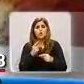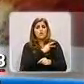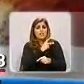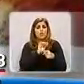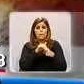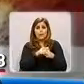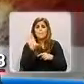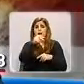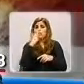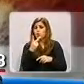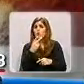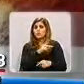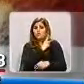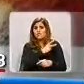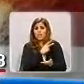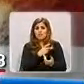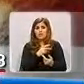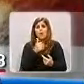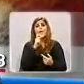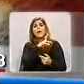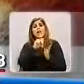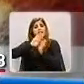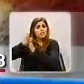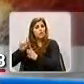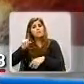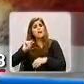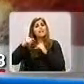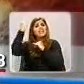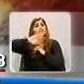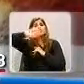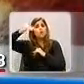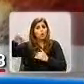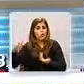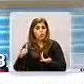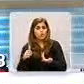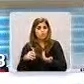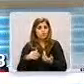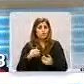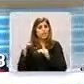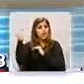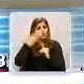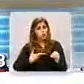menos mais duas universidades do país, a Universidade da Beira Interior e a Universidade de Trás-os-Montes e Alto Douro. Portugal.